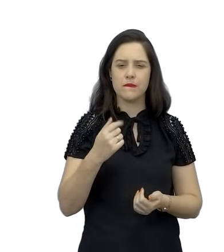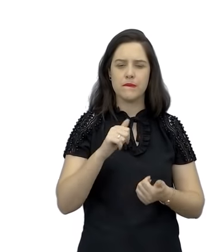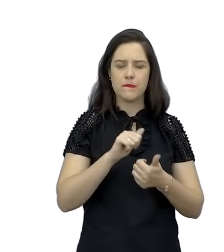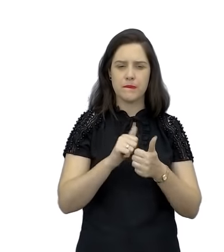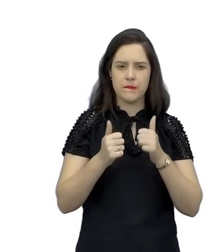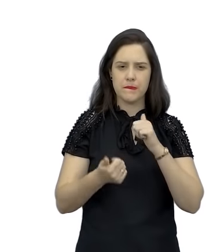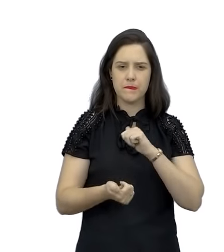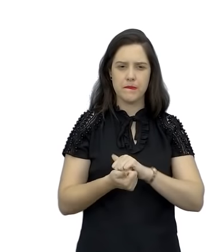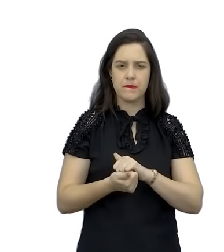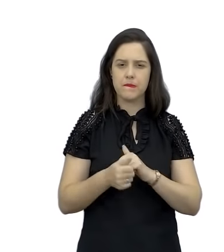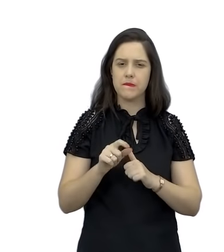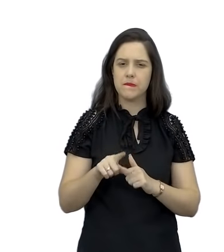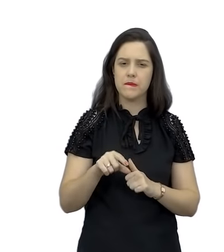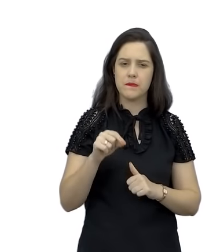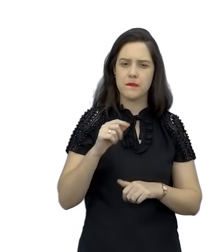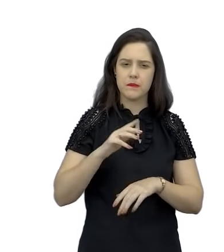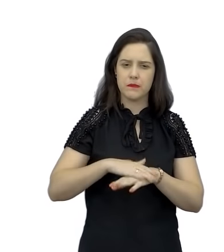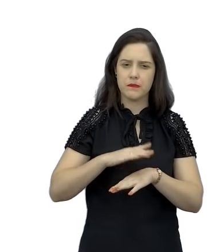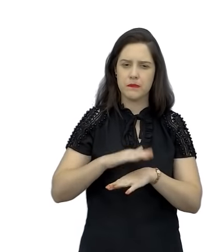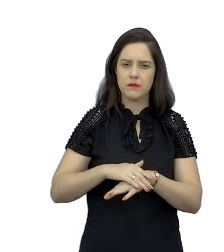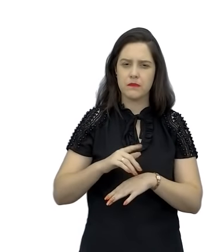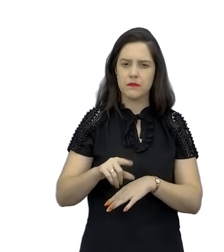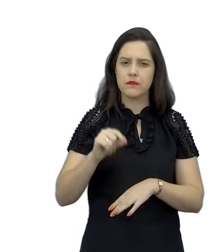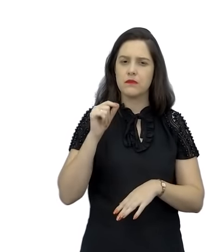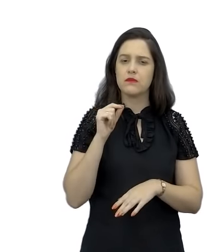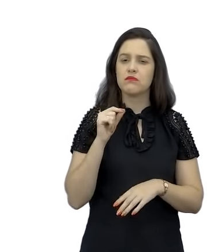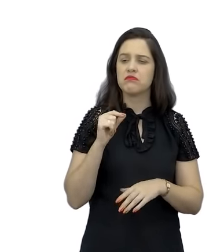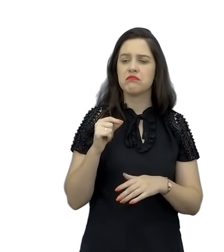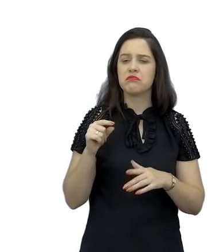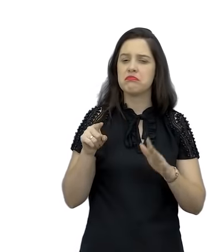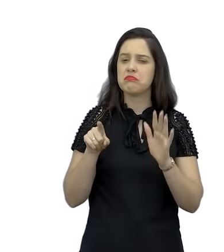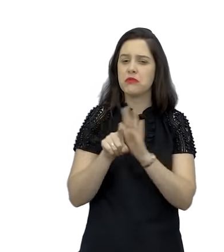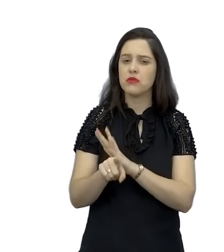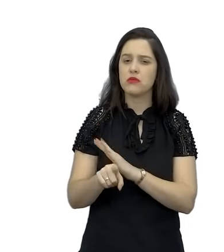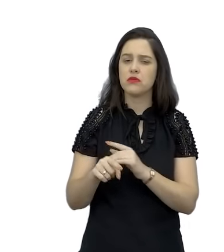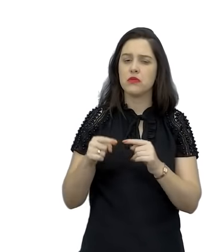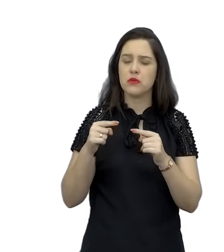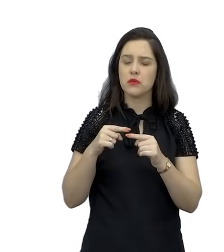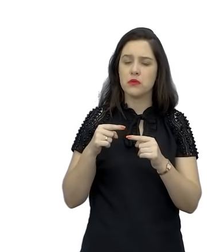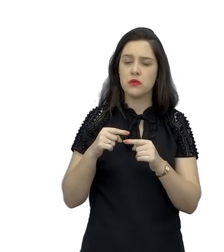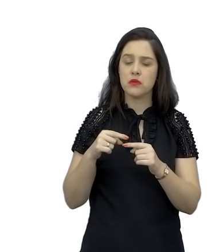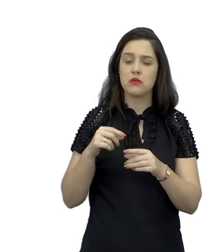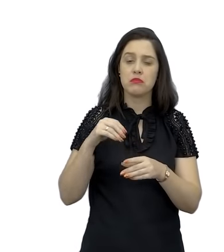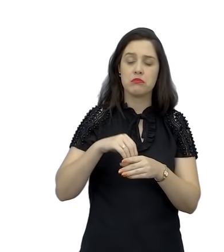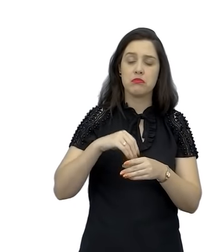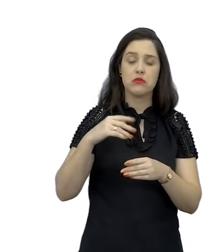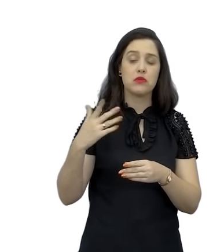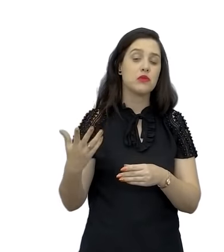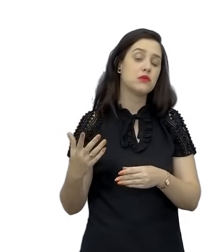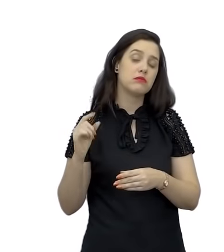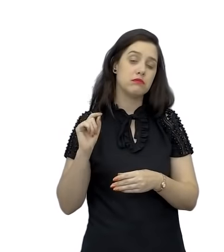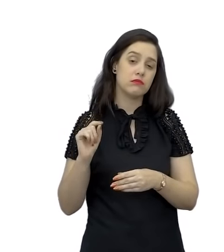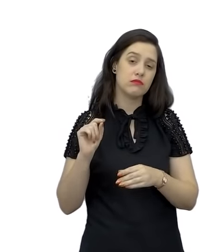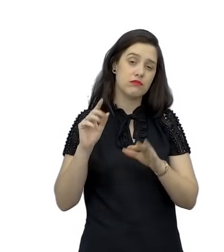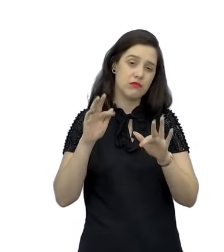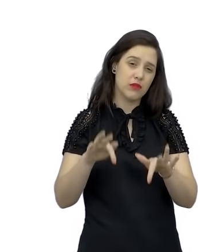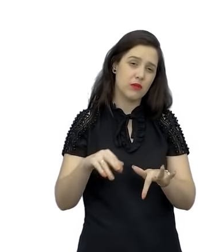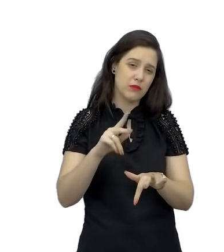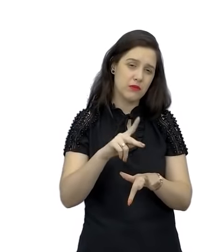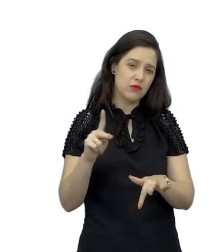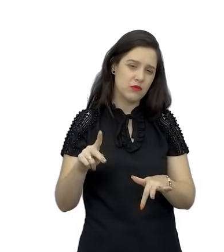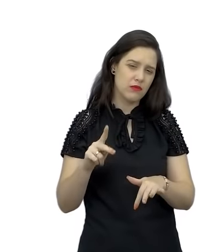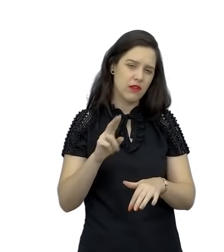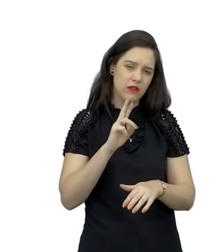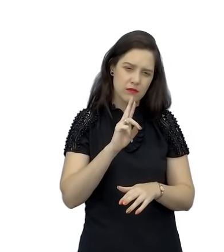ela escolhe um problema gerador de um conteúdo que, no final, o professor formaliza, que é lá na